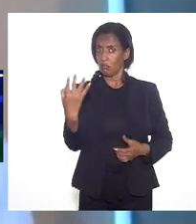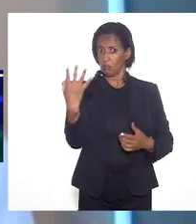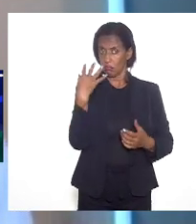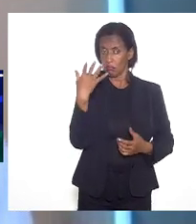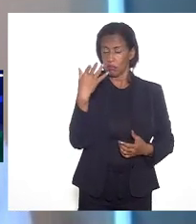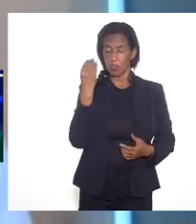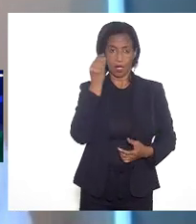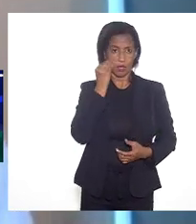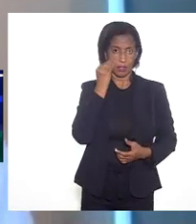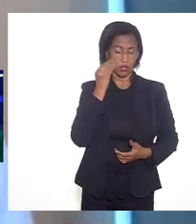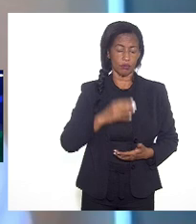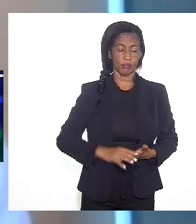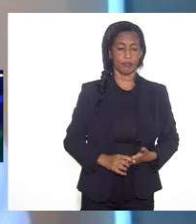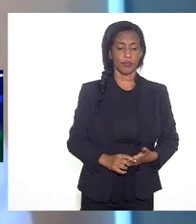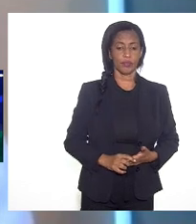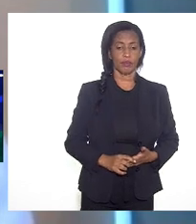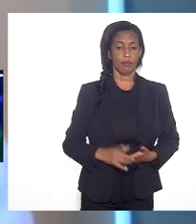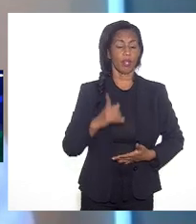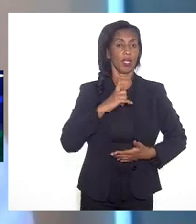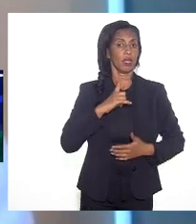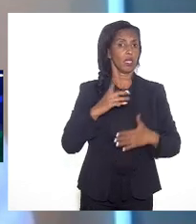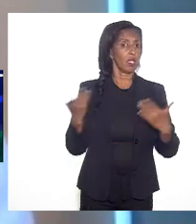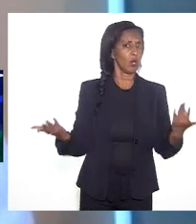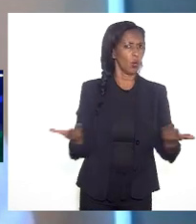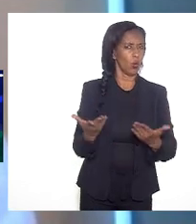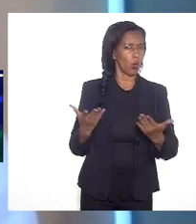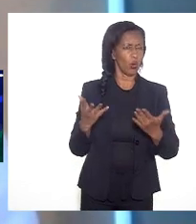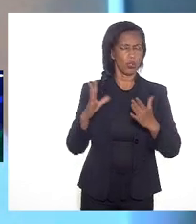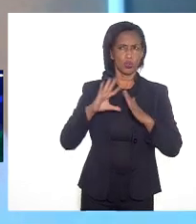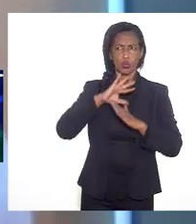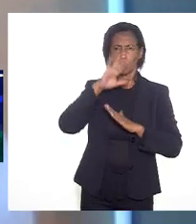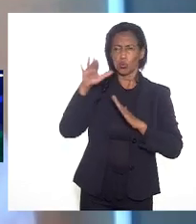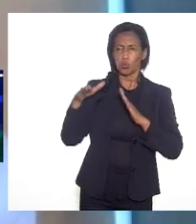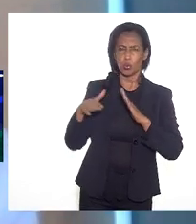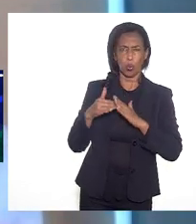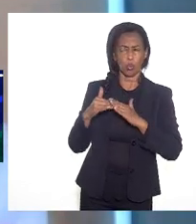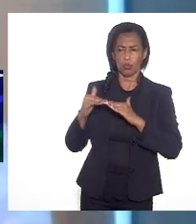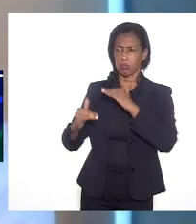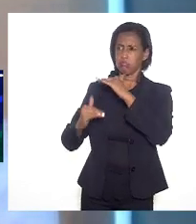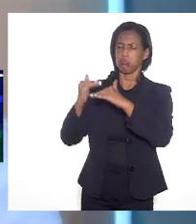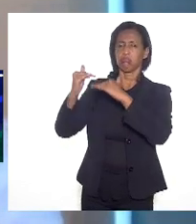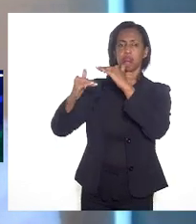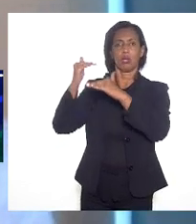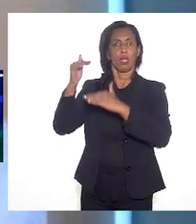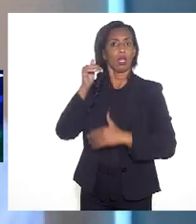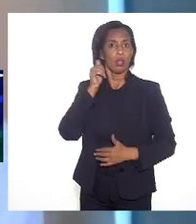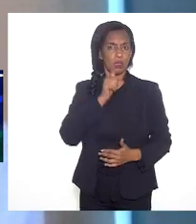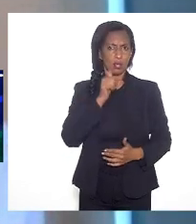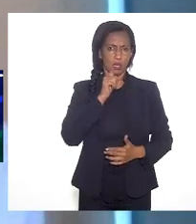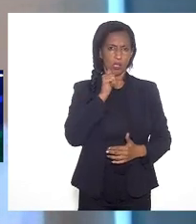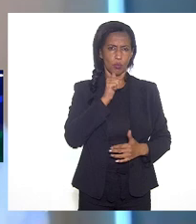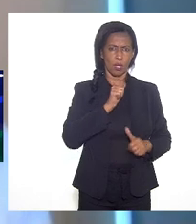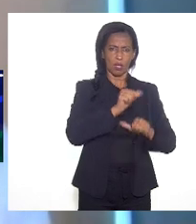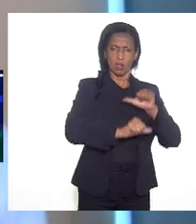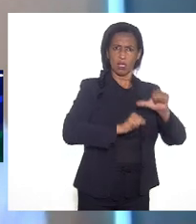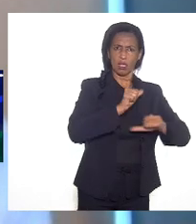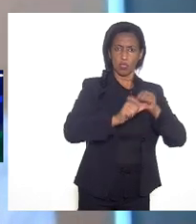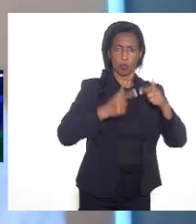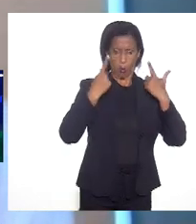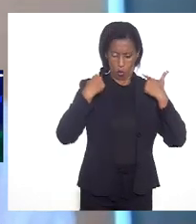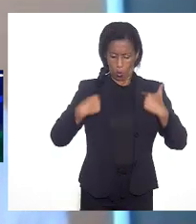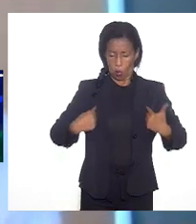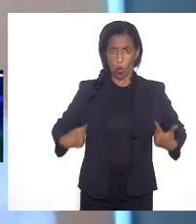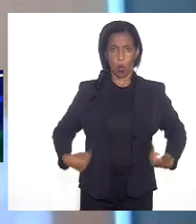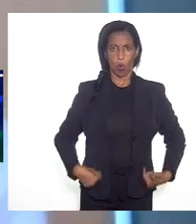está aí atento nos ouvindo. Existe hoje toda uma construção midiática das mulheres transformando seus